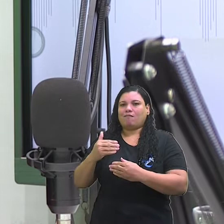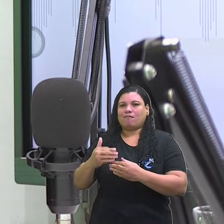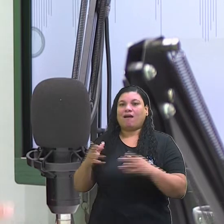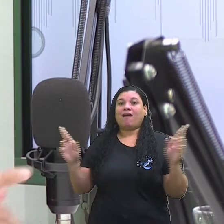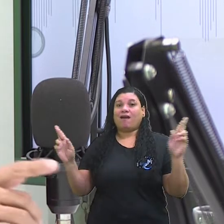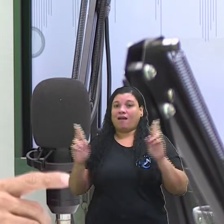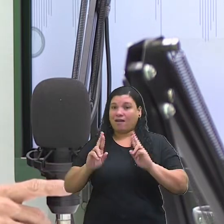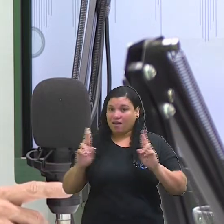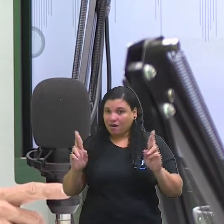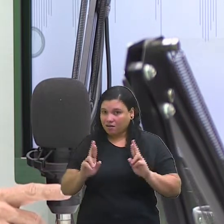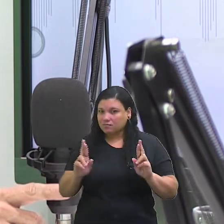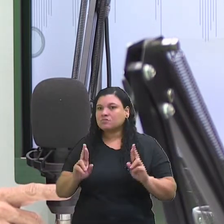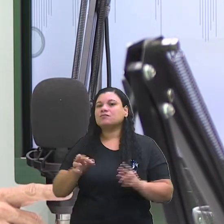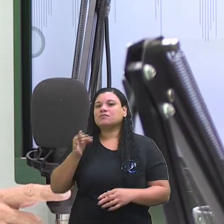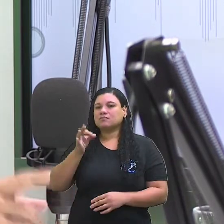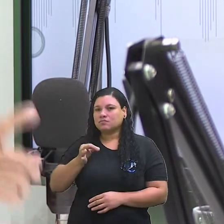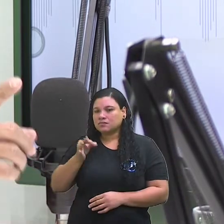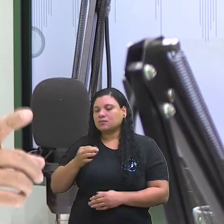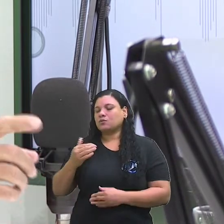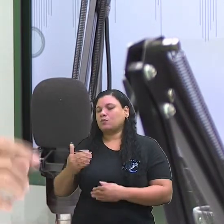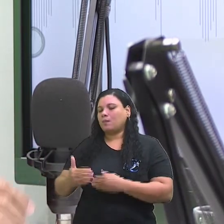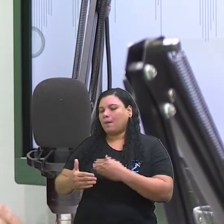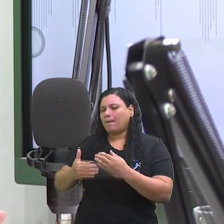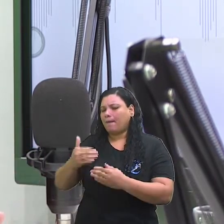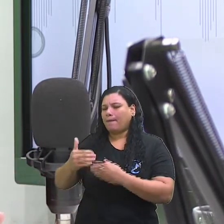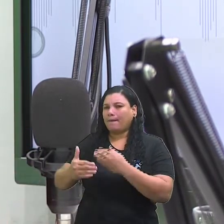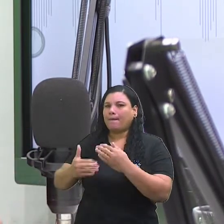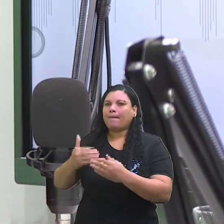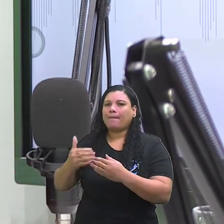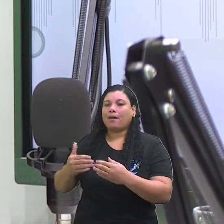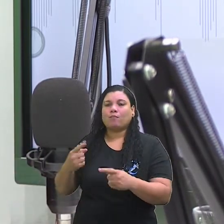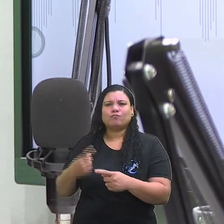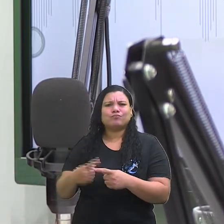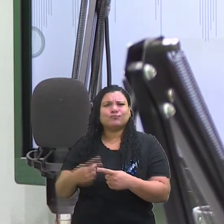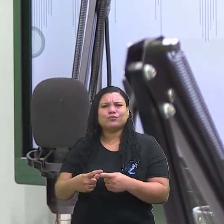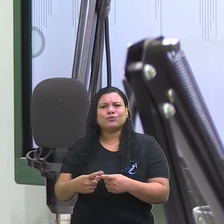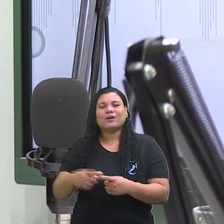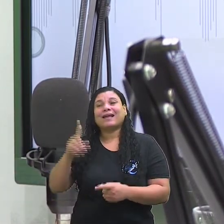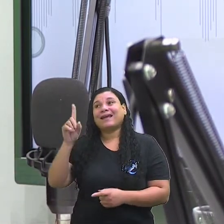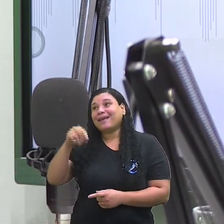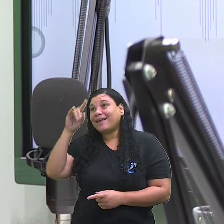ao relacionamento. Voltamos ao relacionamento, que é de fundamental importância. Então, veja bem,